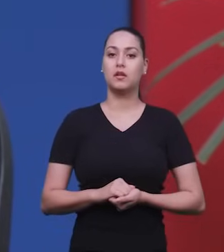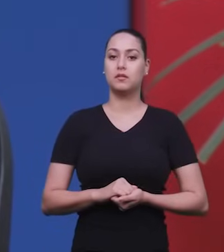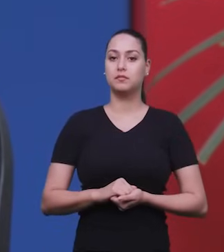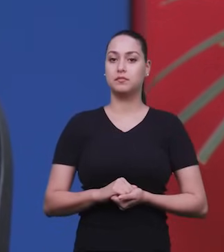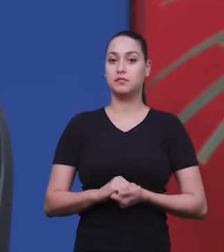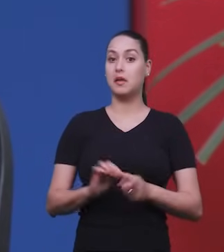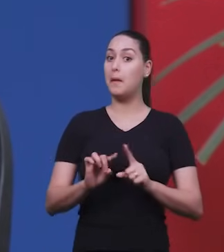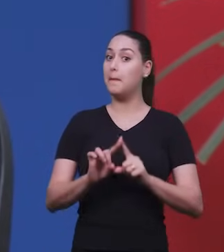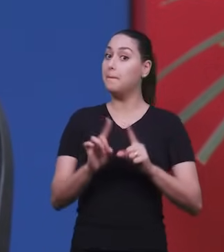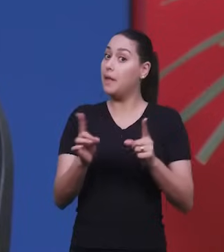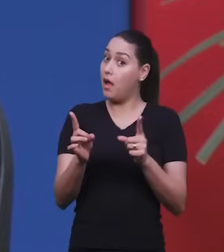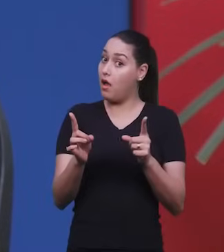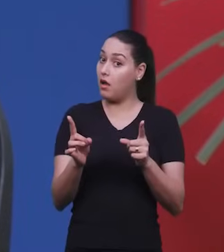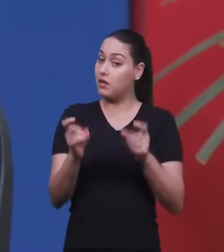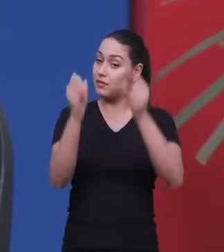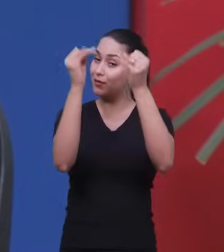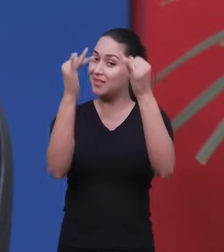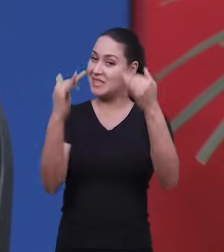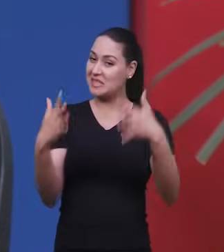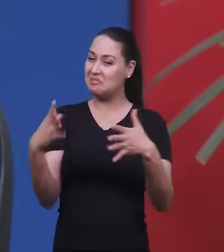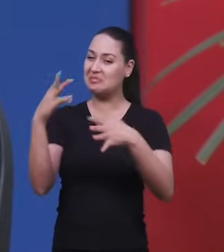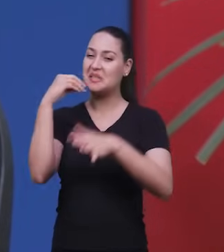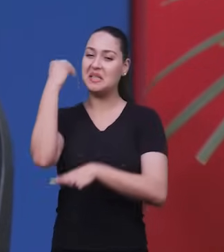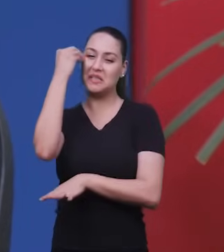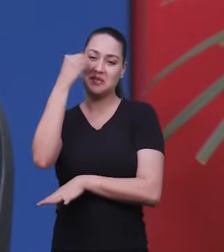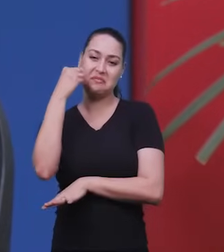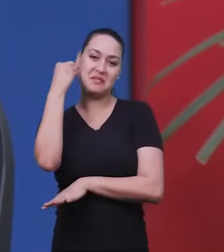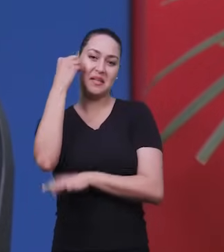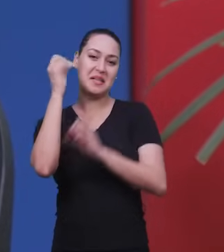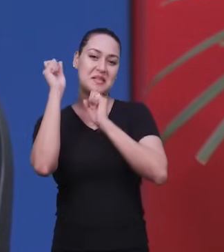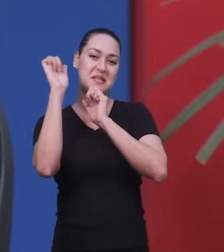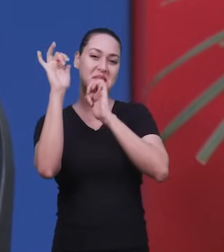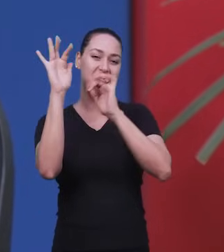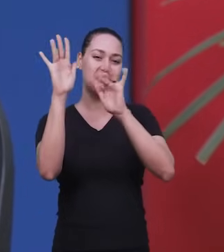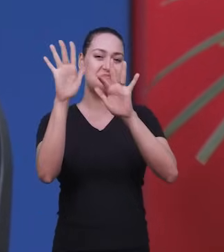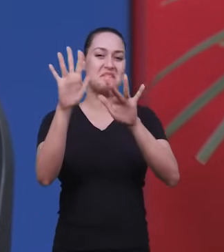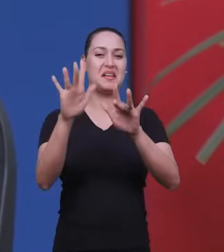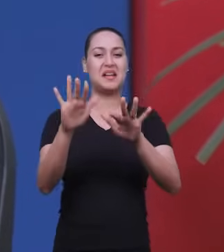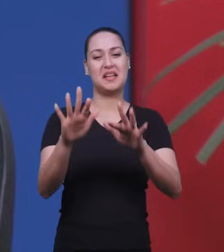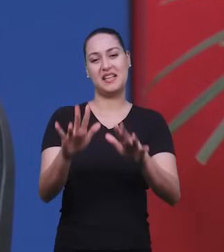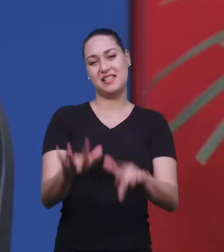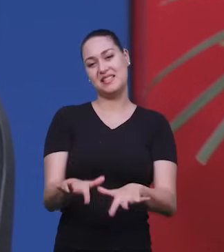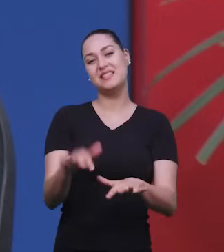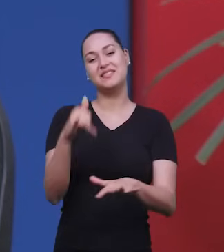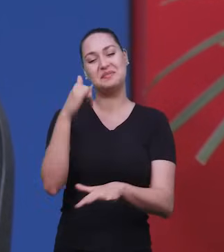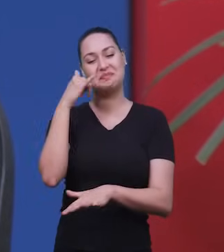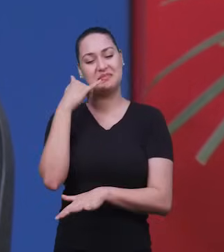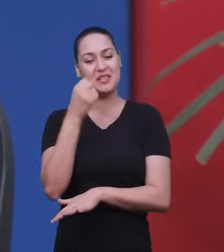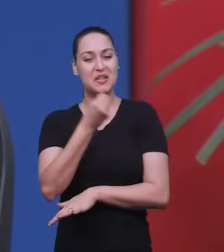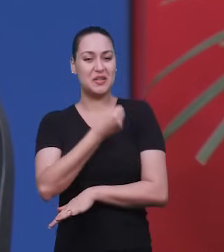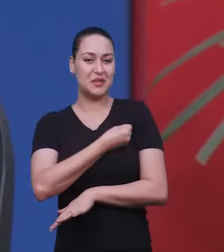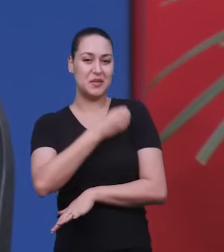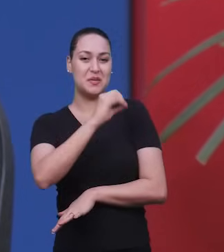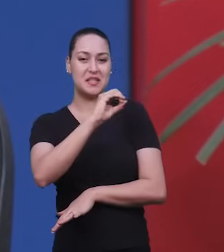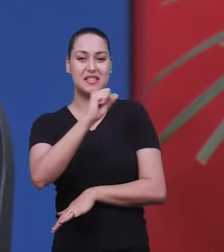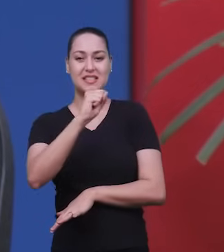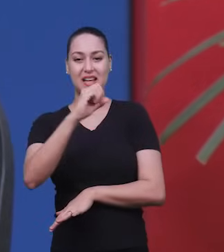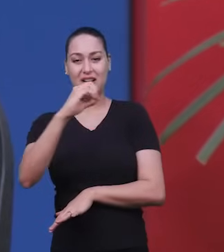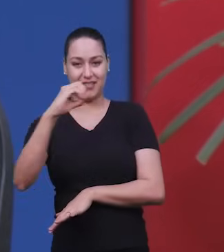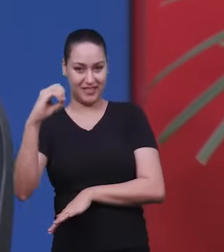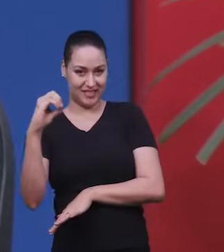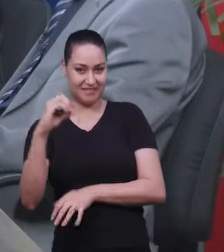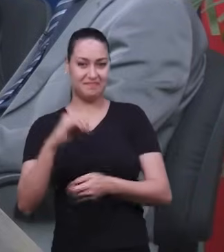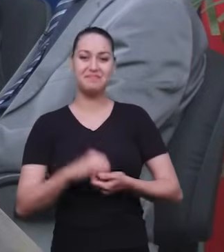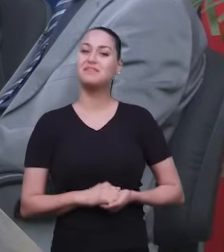vamos contar as grandes bênçãos e a grande bênção que é o atendimento do